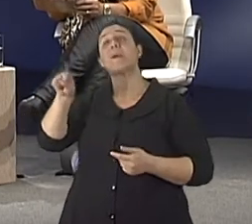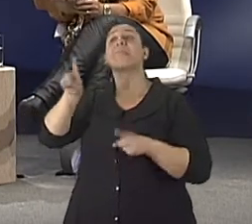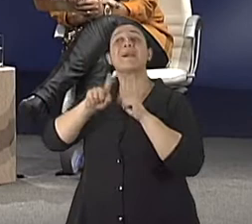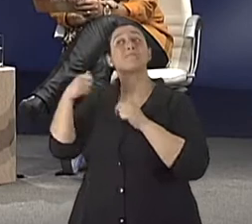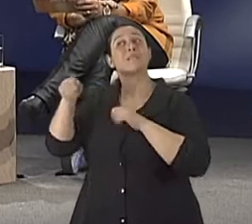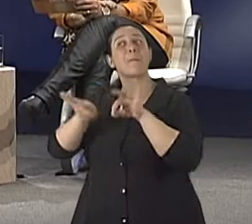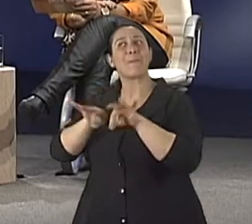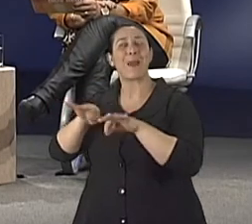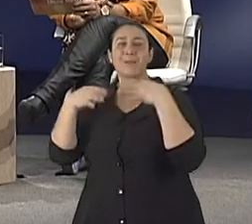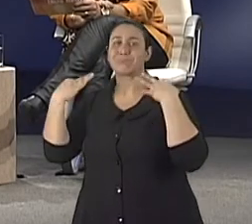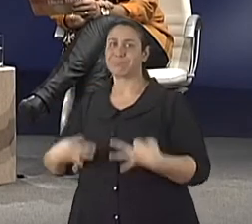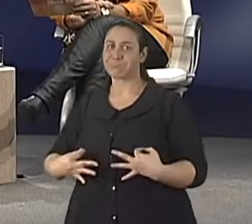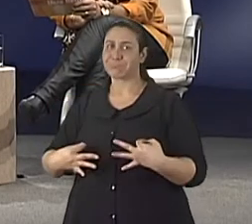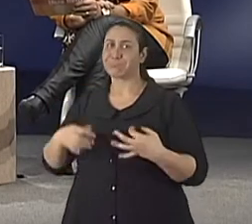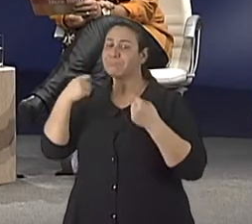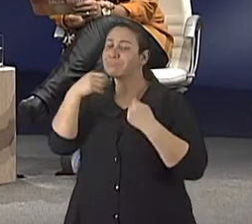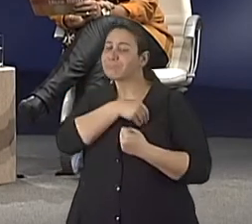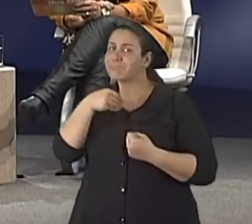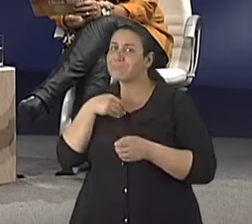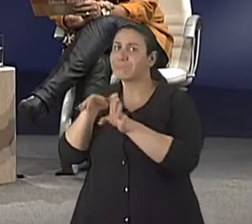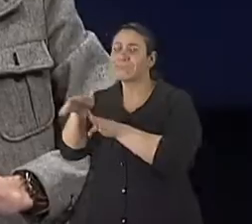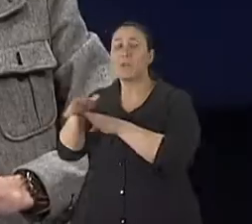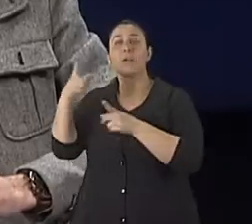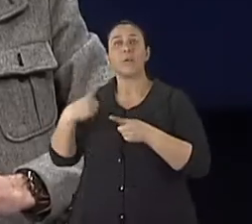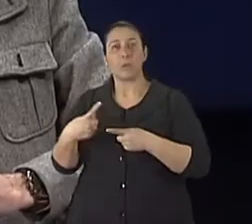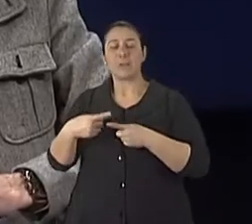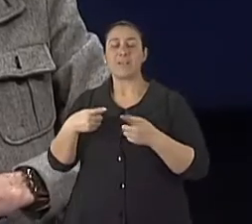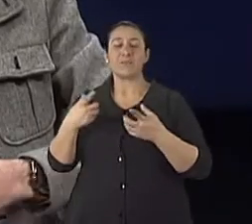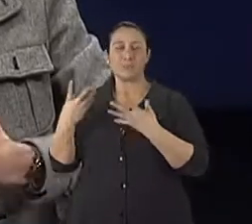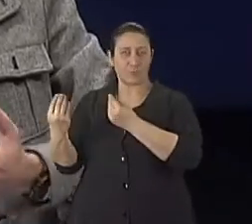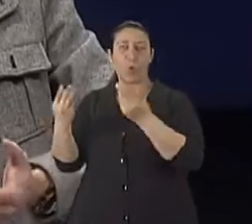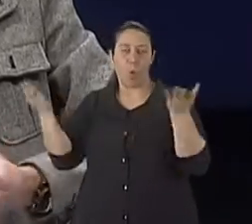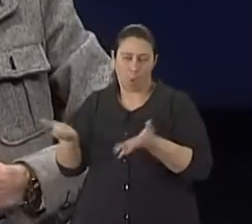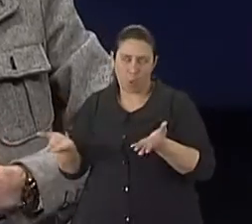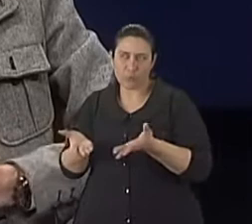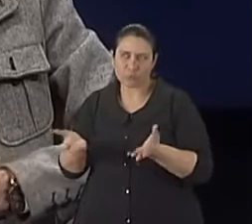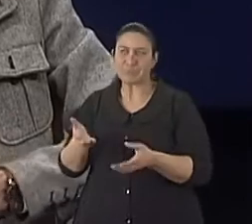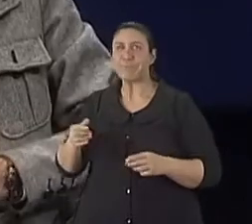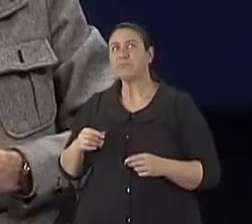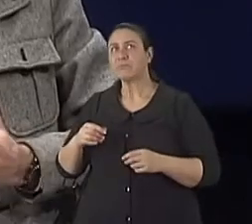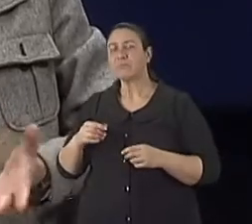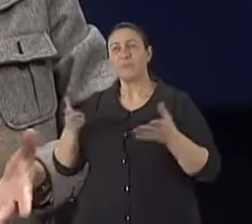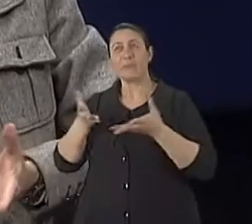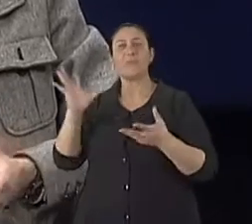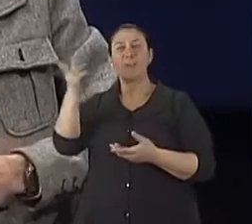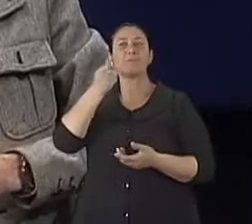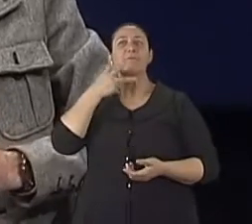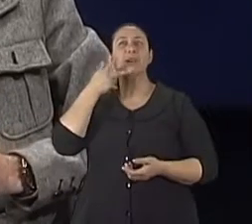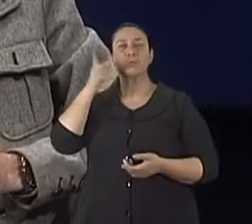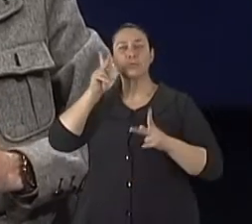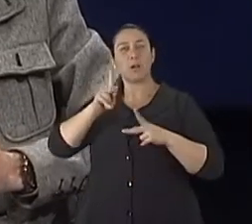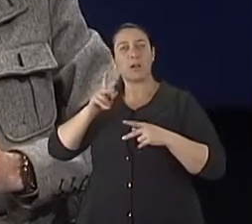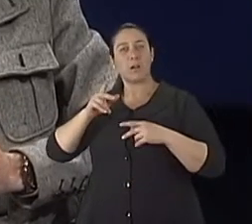ok não não são os bombados não não com certeza hoje e vemos é esse culto digamos ao corpo